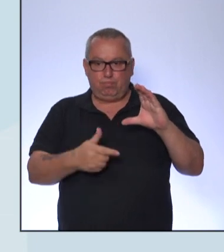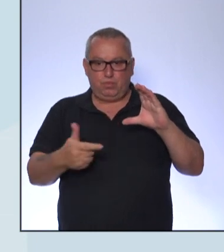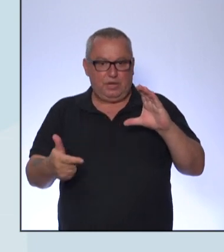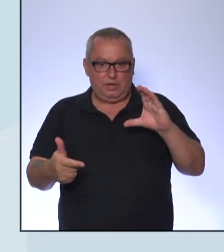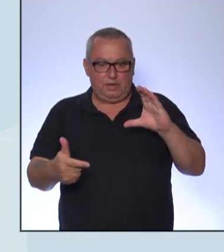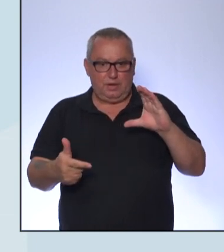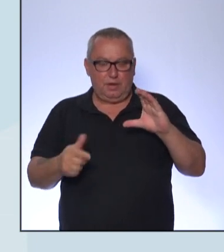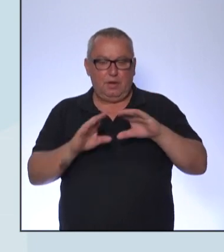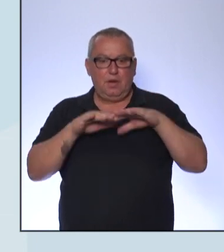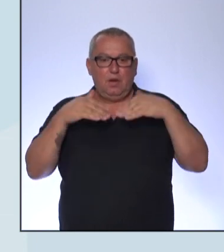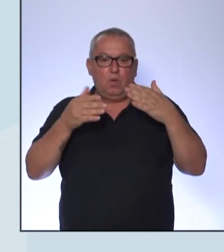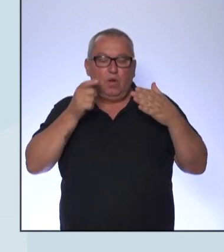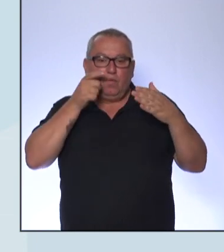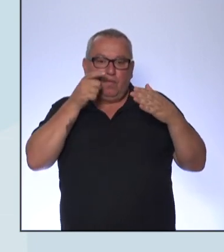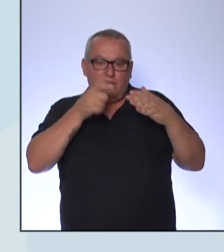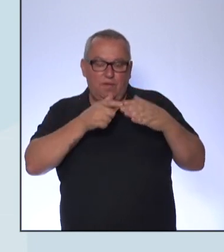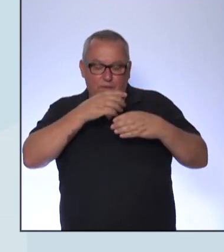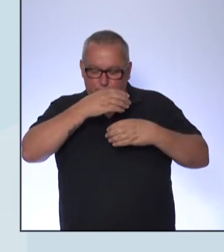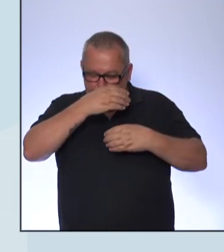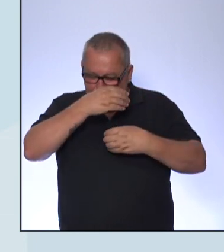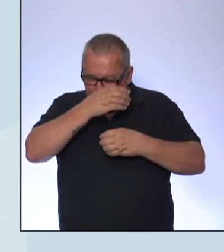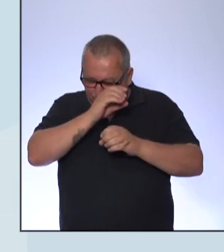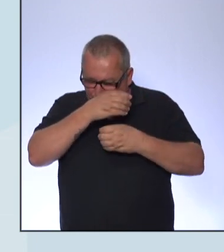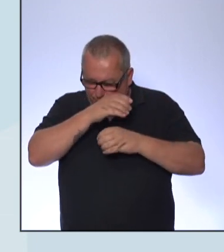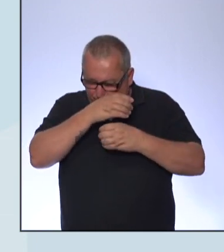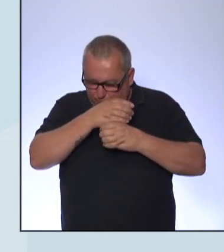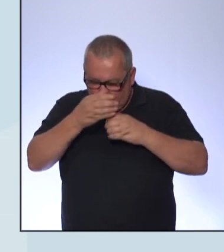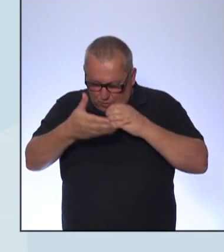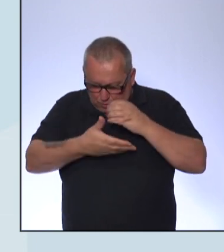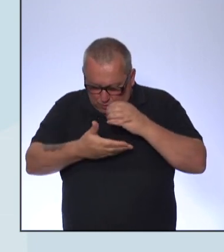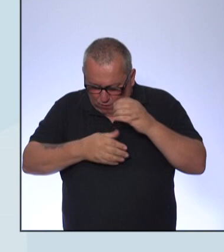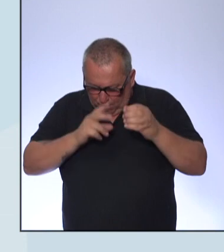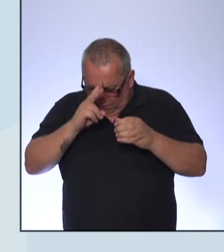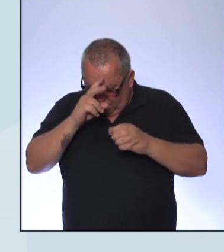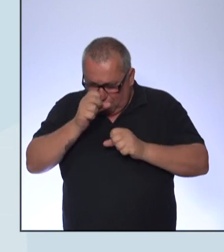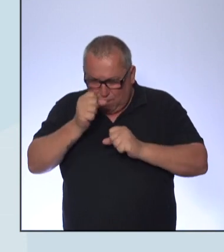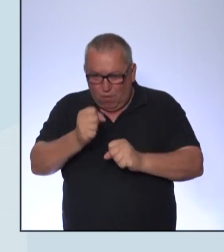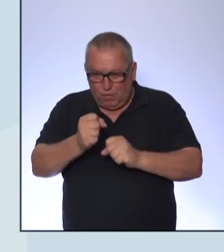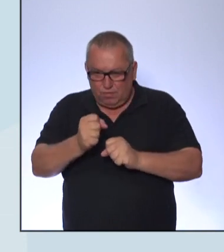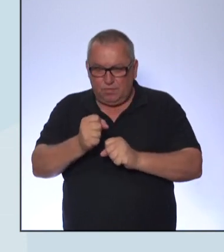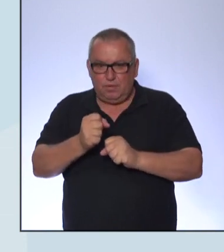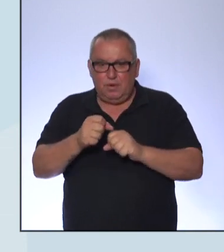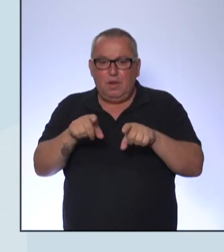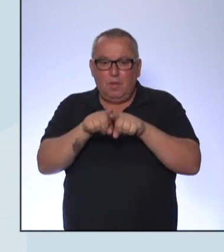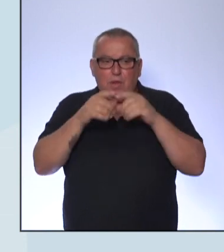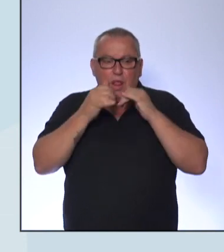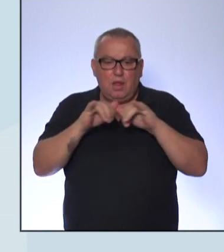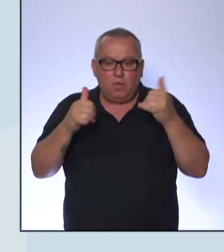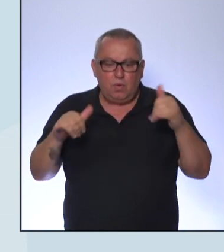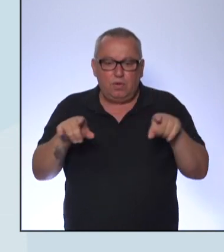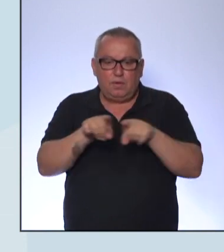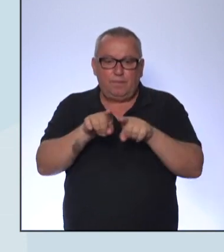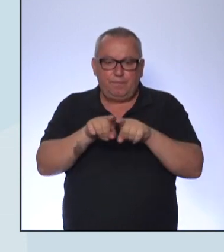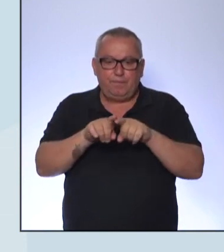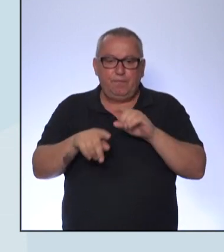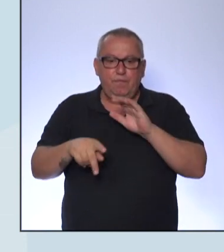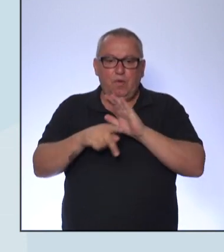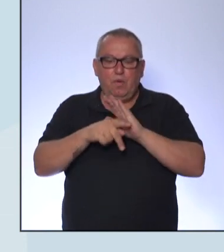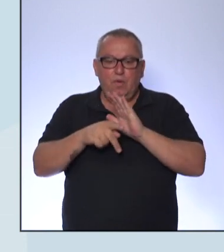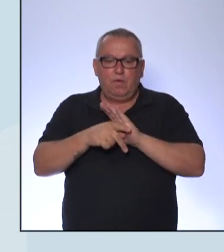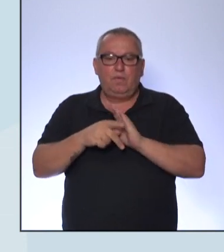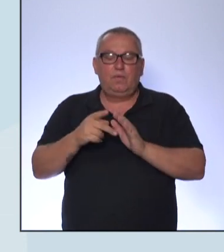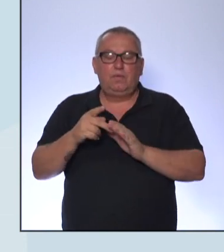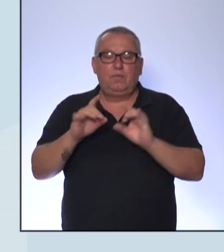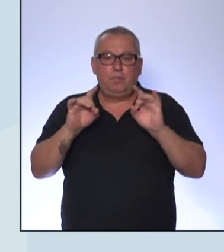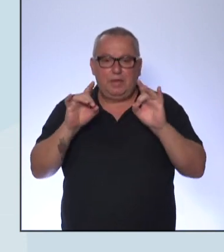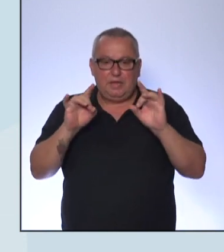bactéria, e aí com o auxílio de um microscópio, às vezes um microscópio um pouco melhor, um microscópio eletrônico, ou até, de repente, um microscópio de varredura,